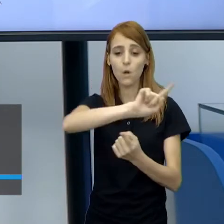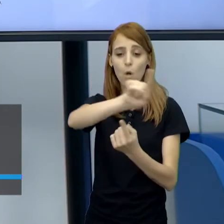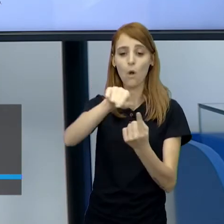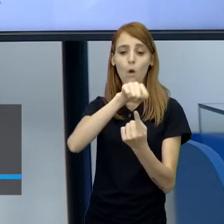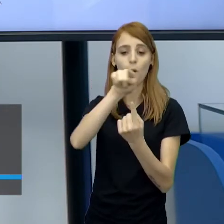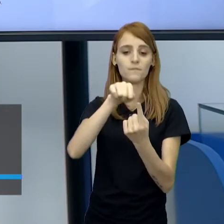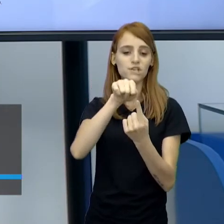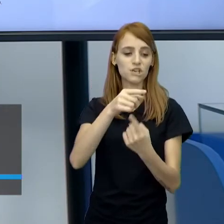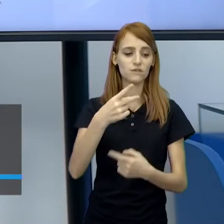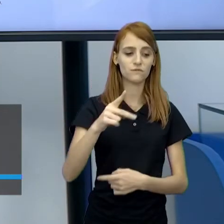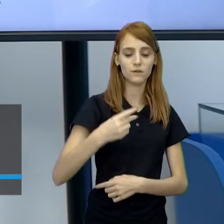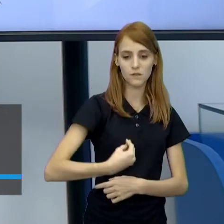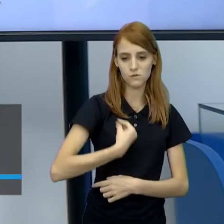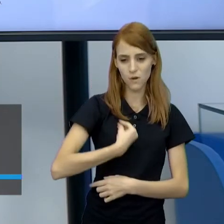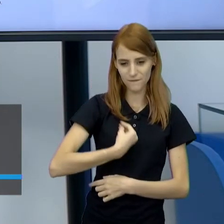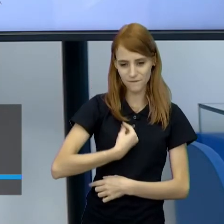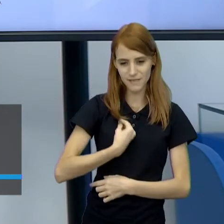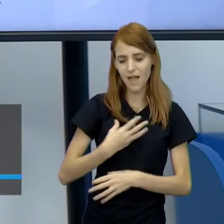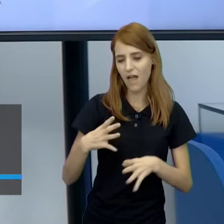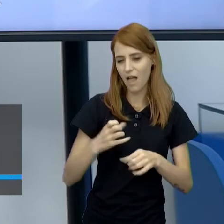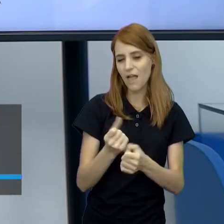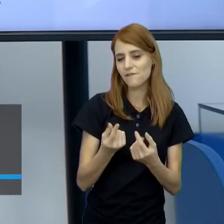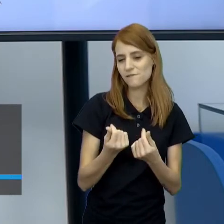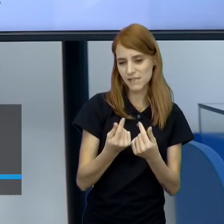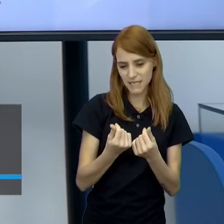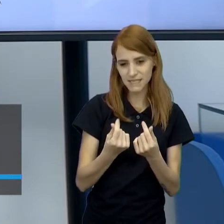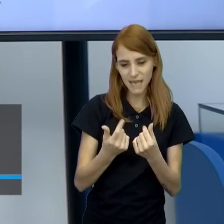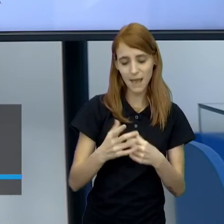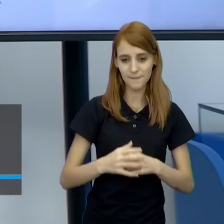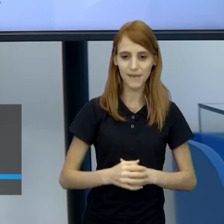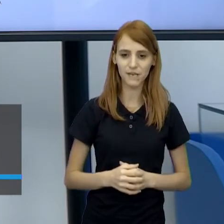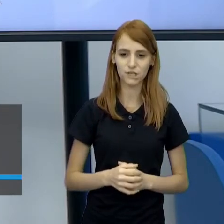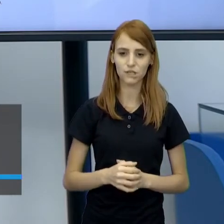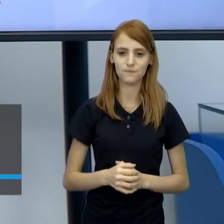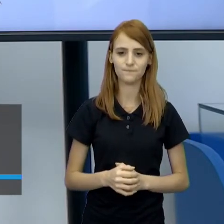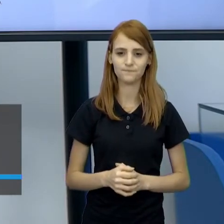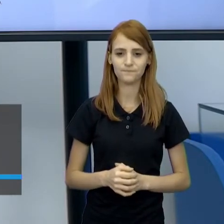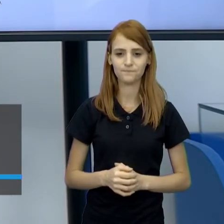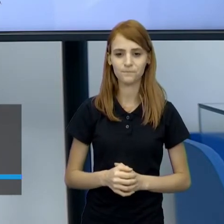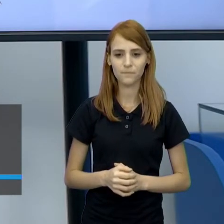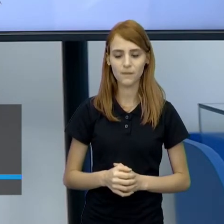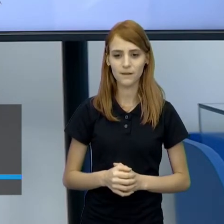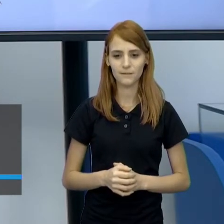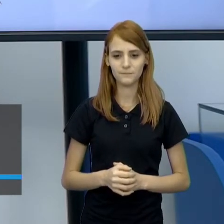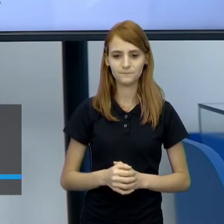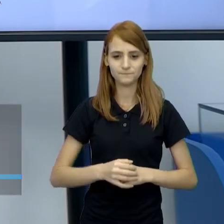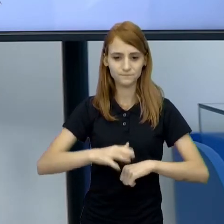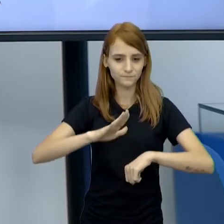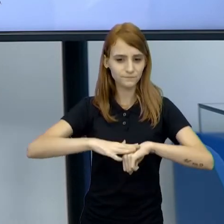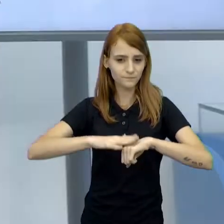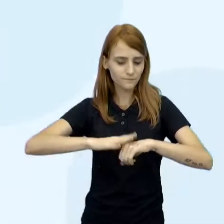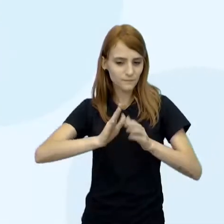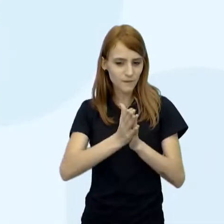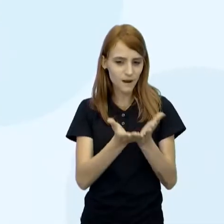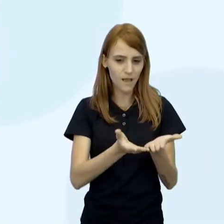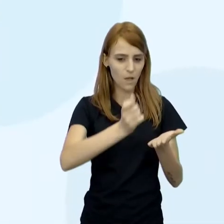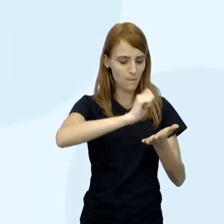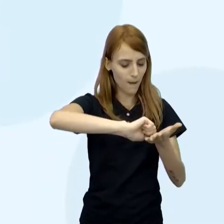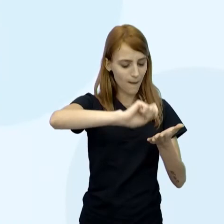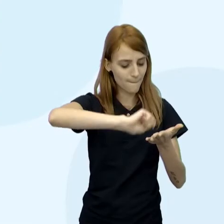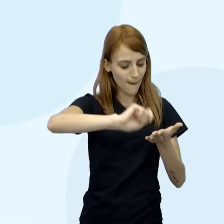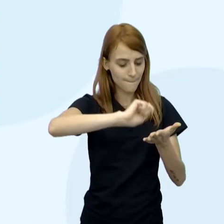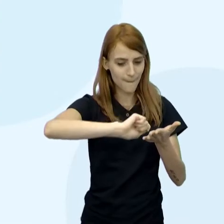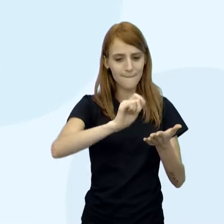nossa vida financeiramente. Então a gente pode fazer isso registrando aí nos materiais de uma